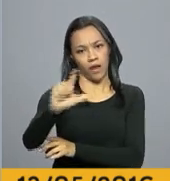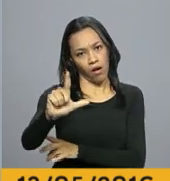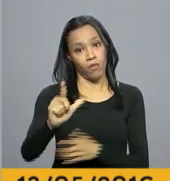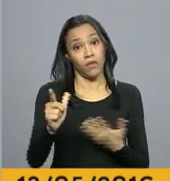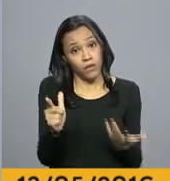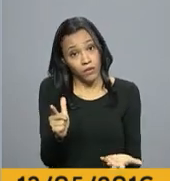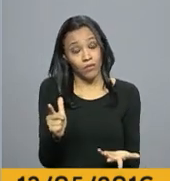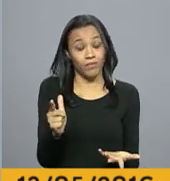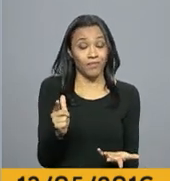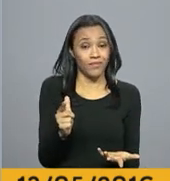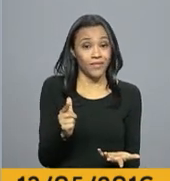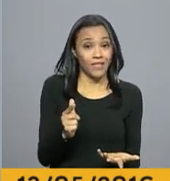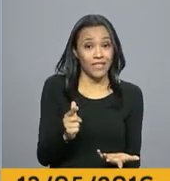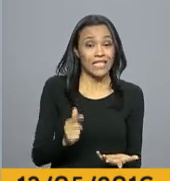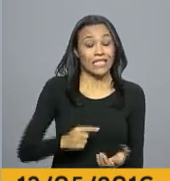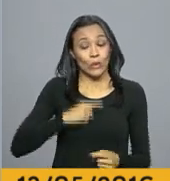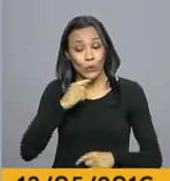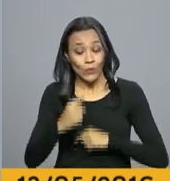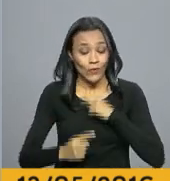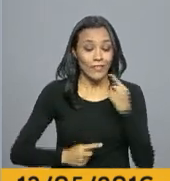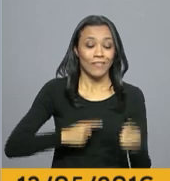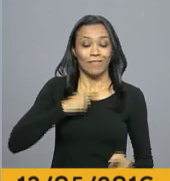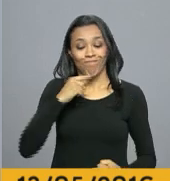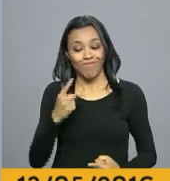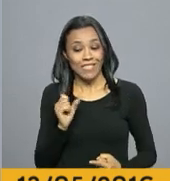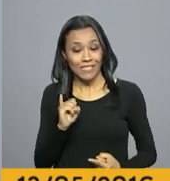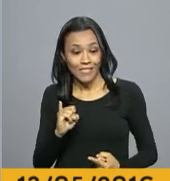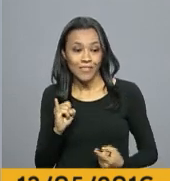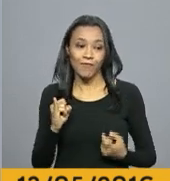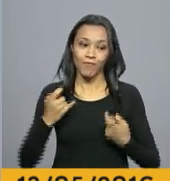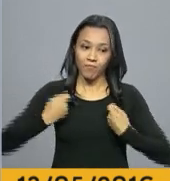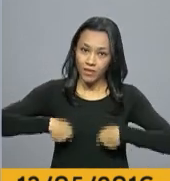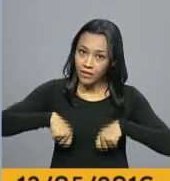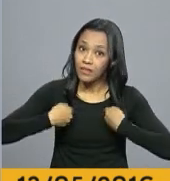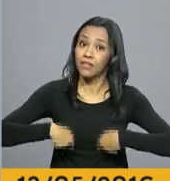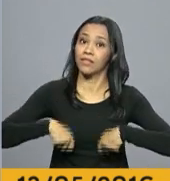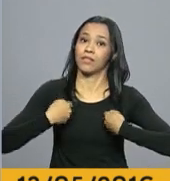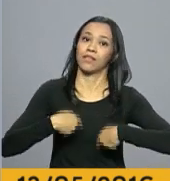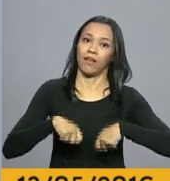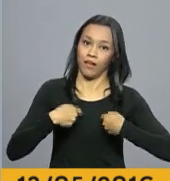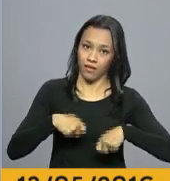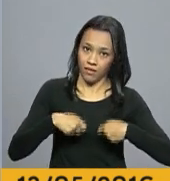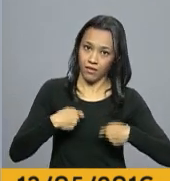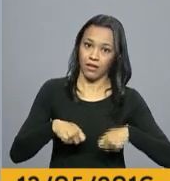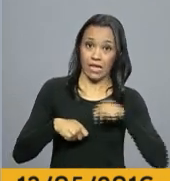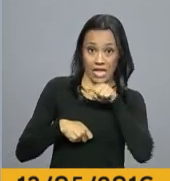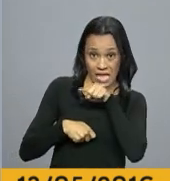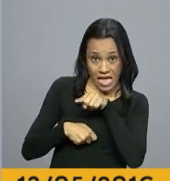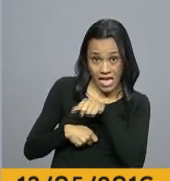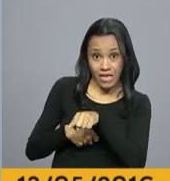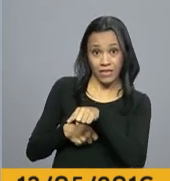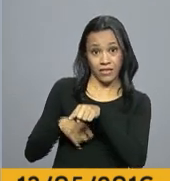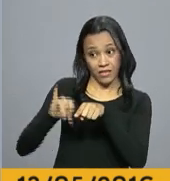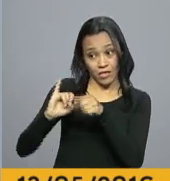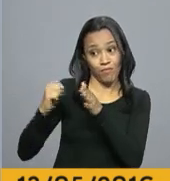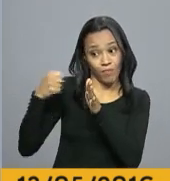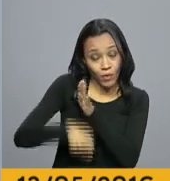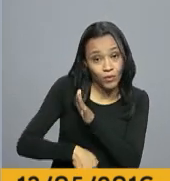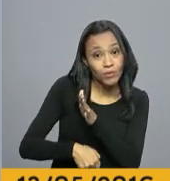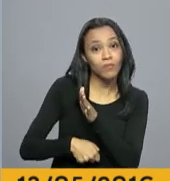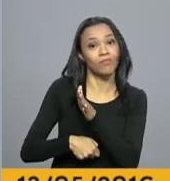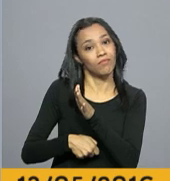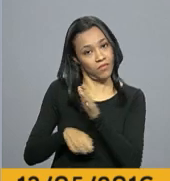dúvida de que caso seja necessário um tributo e ele Será aplicado